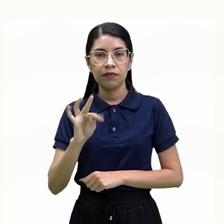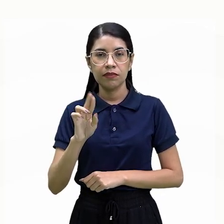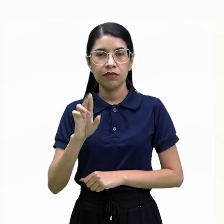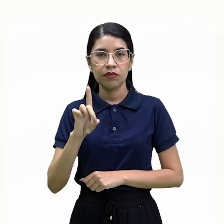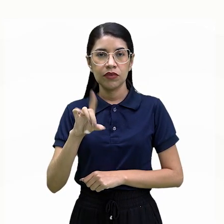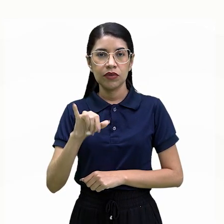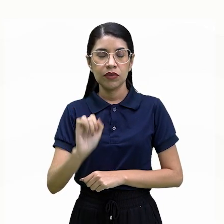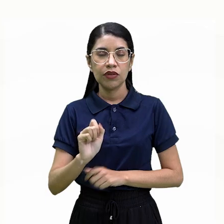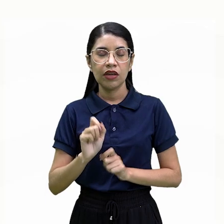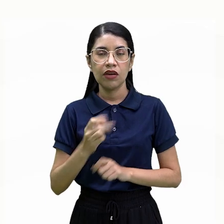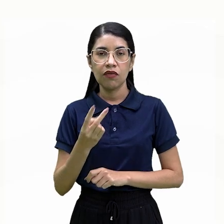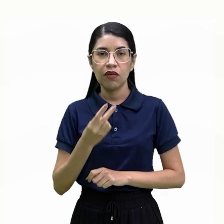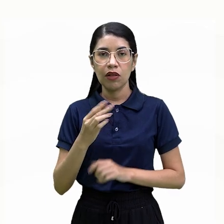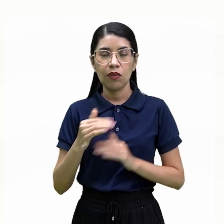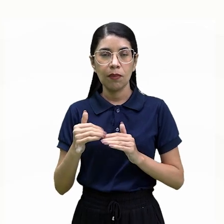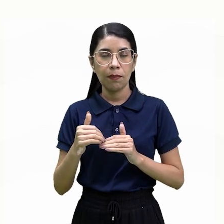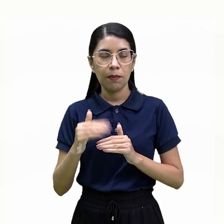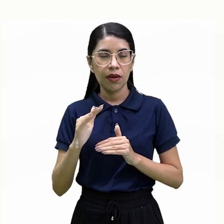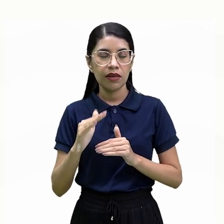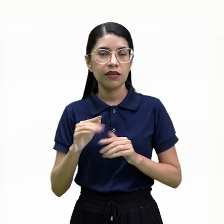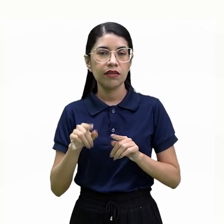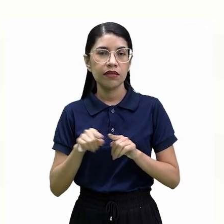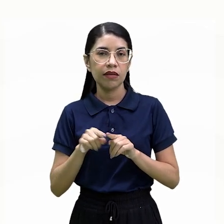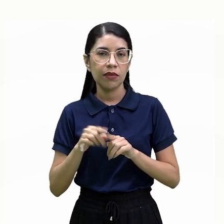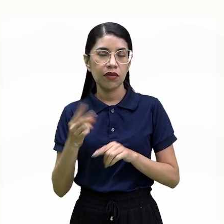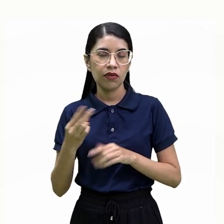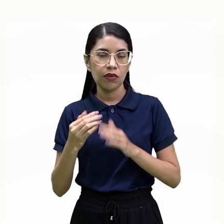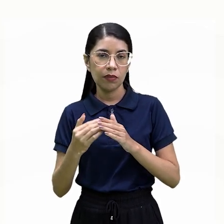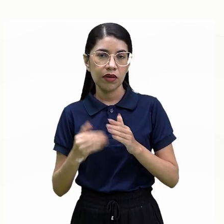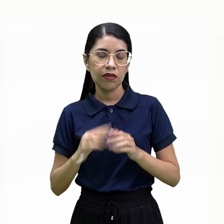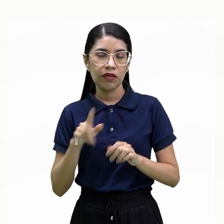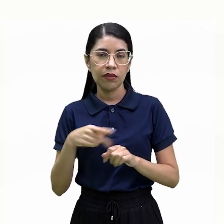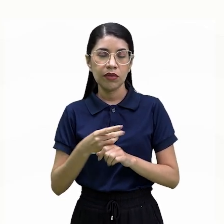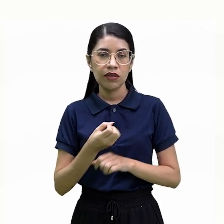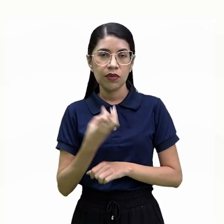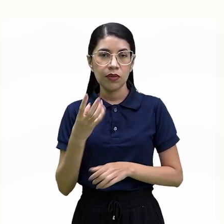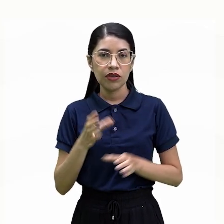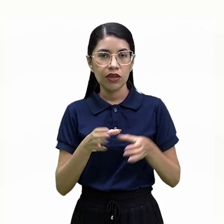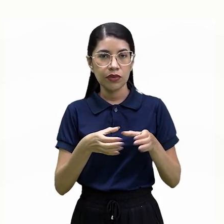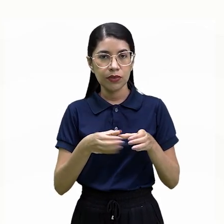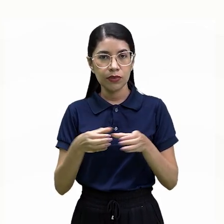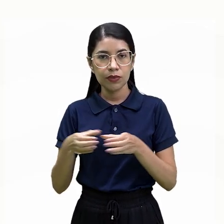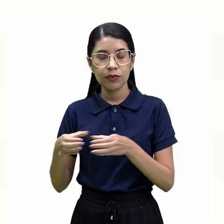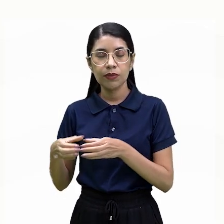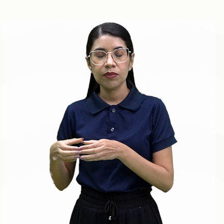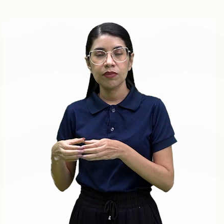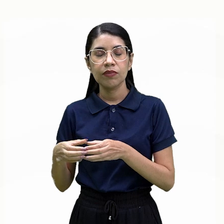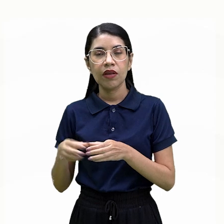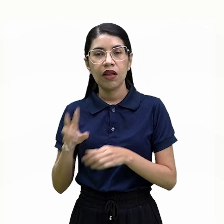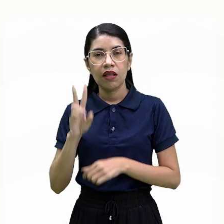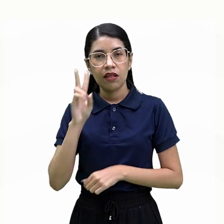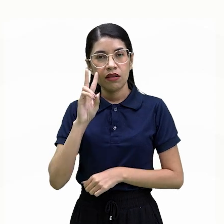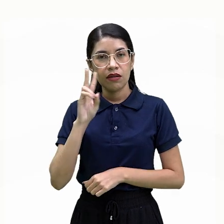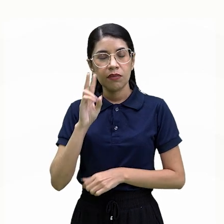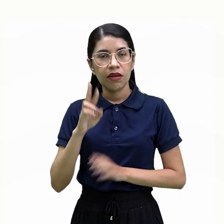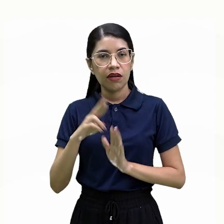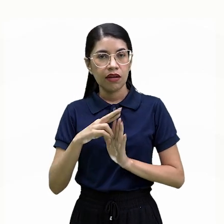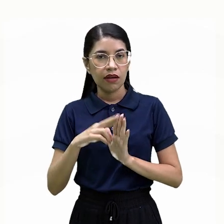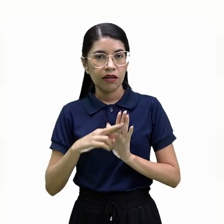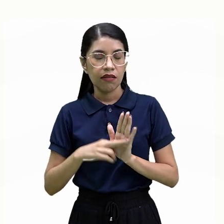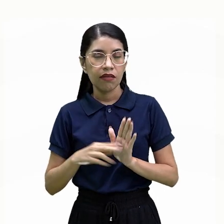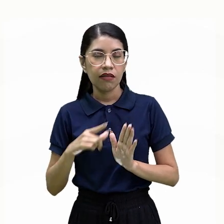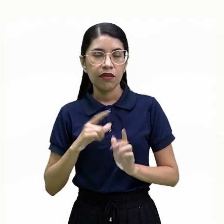valor mínimo. Depois, nós vamos definir o número de classes. Lembra que essa regra aqui a gente tem o